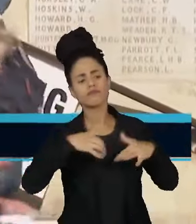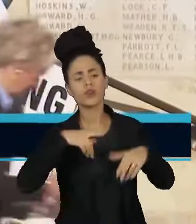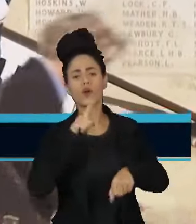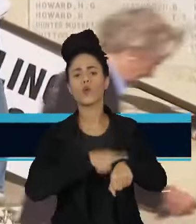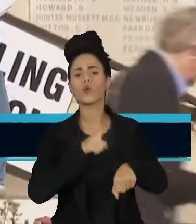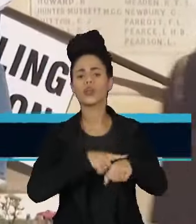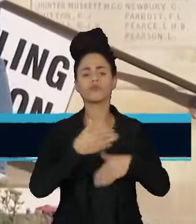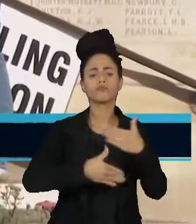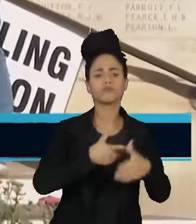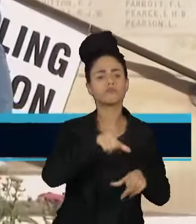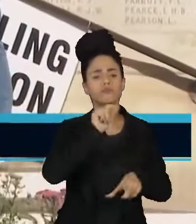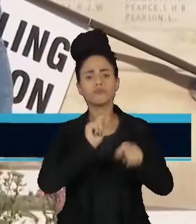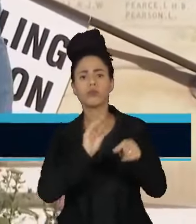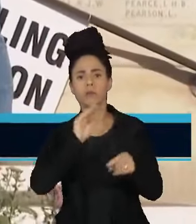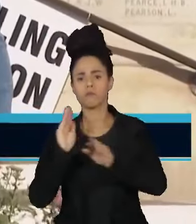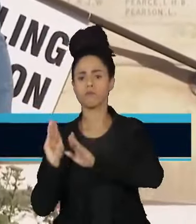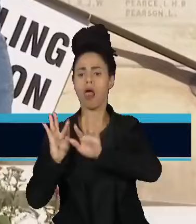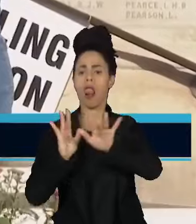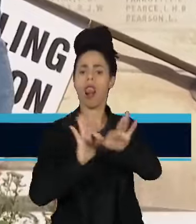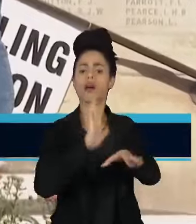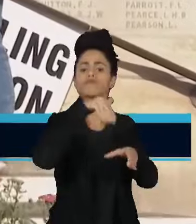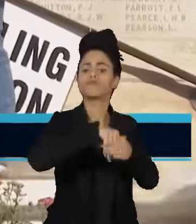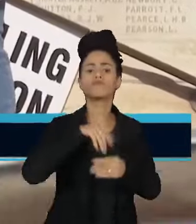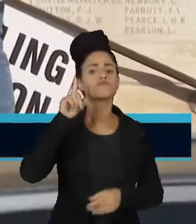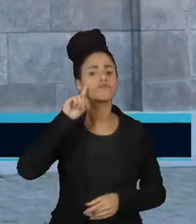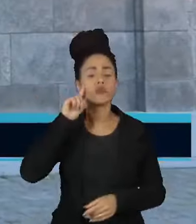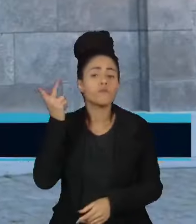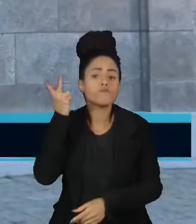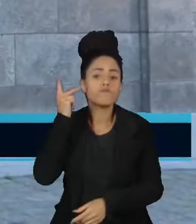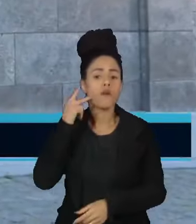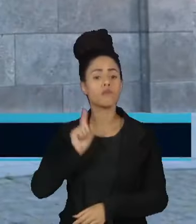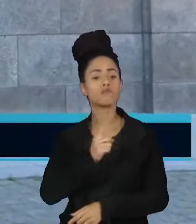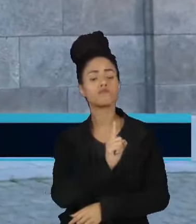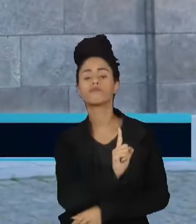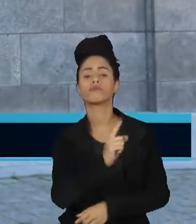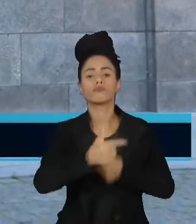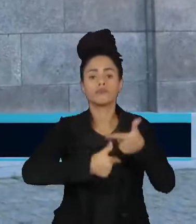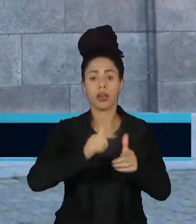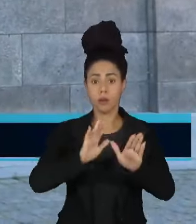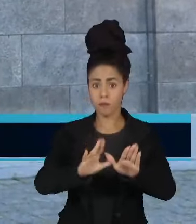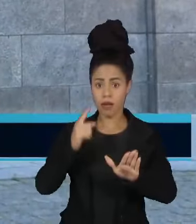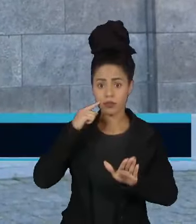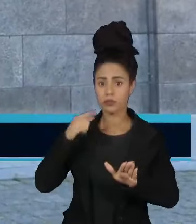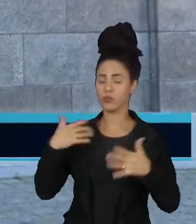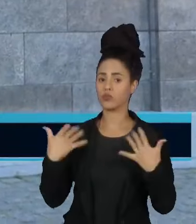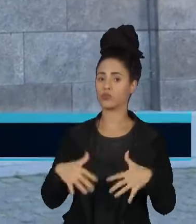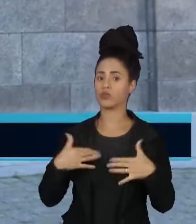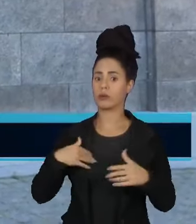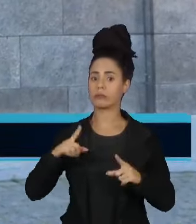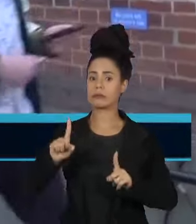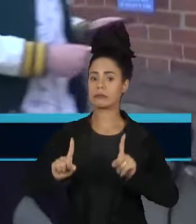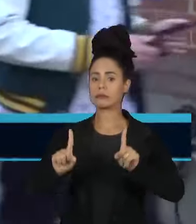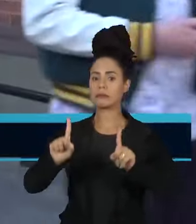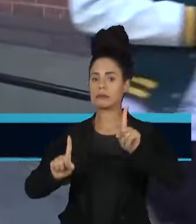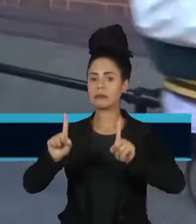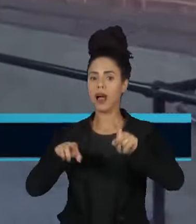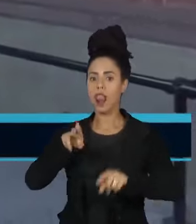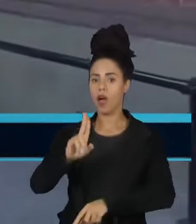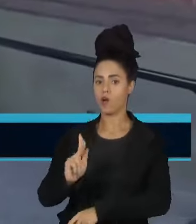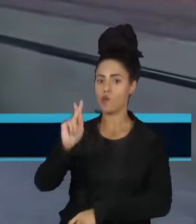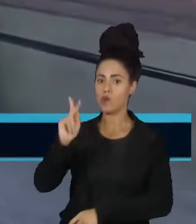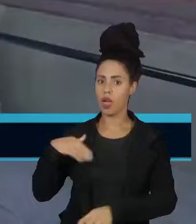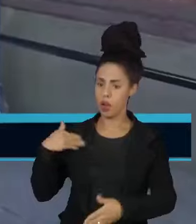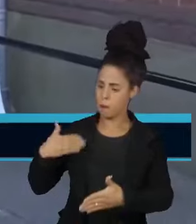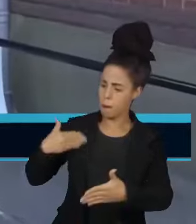tempo de votar mesmo em um dia normal de trabalho embora seja uma das eleições mais disputadas das últimas